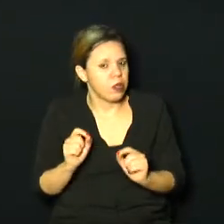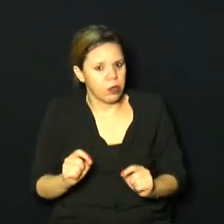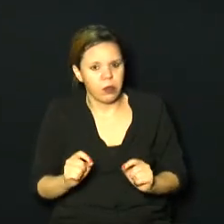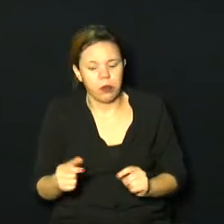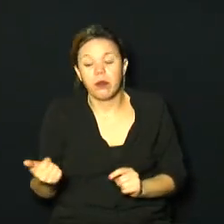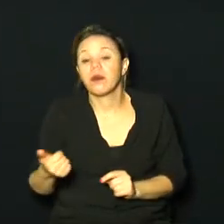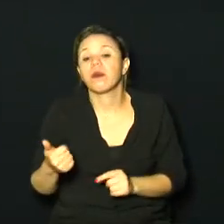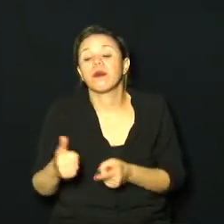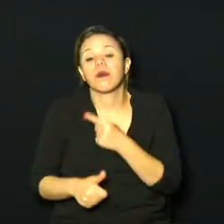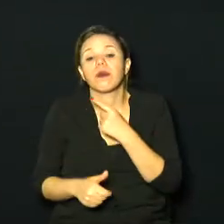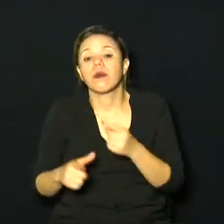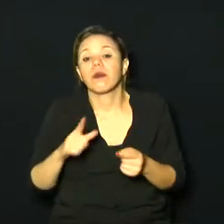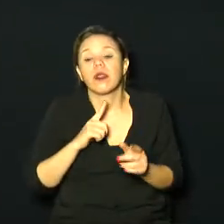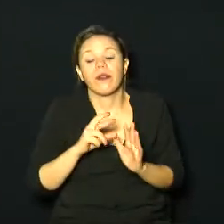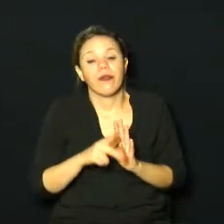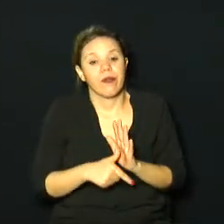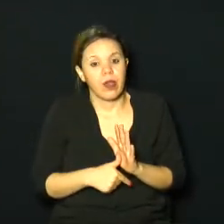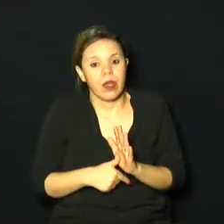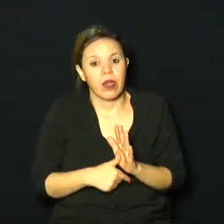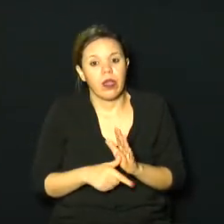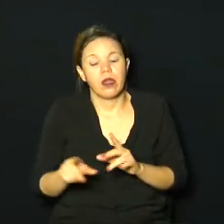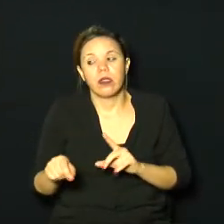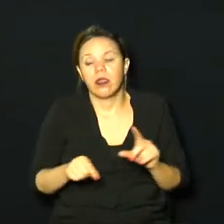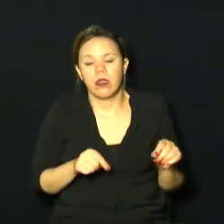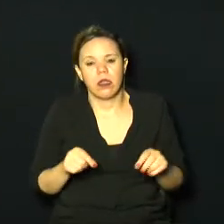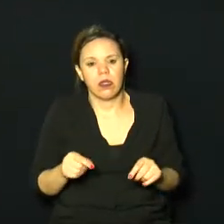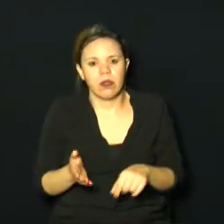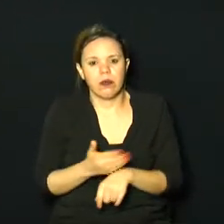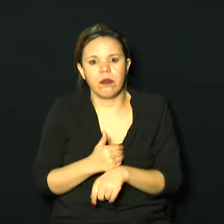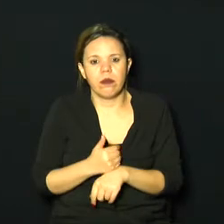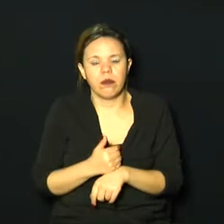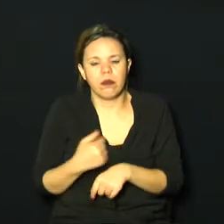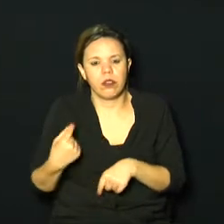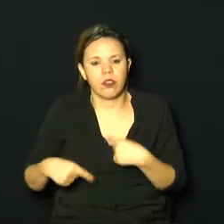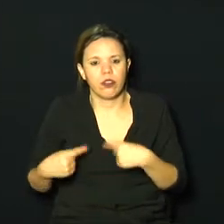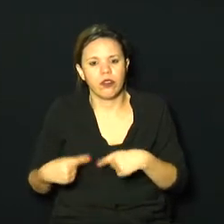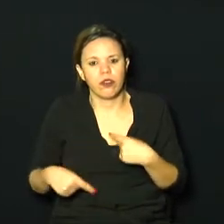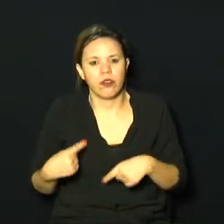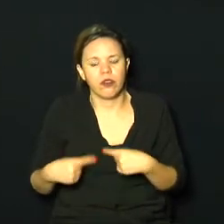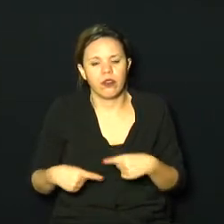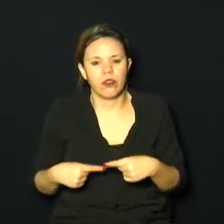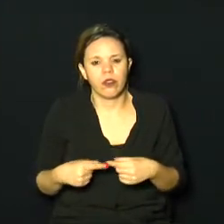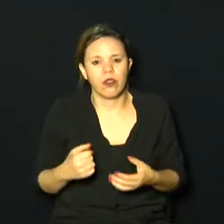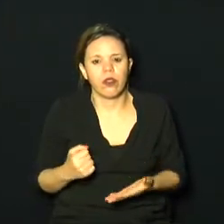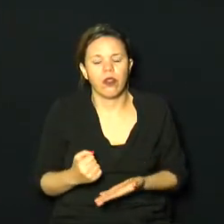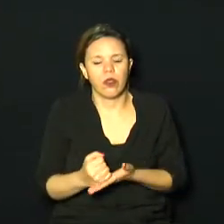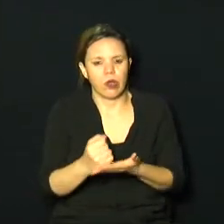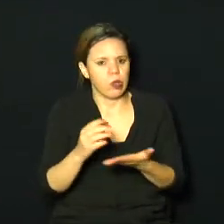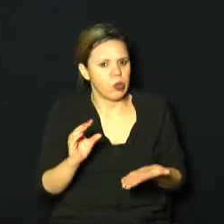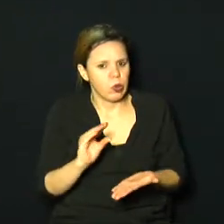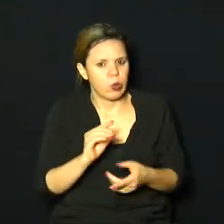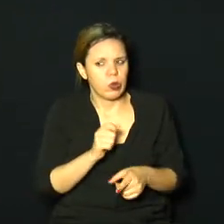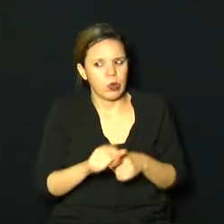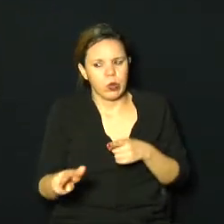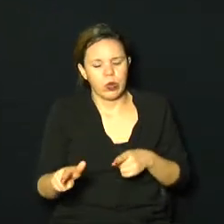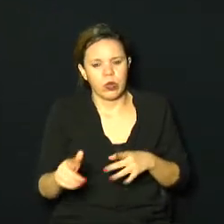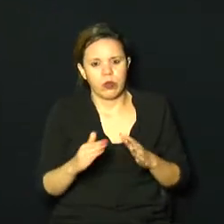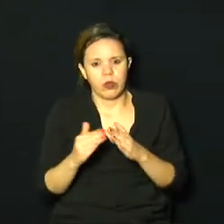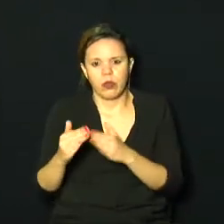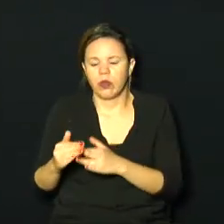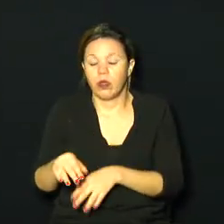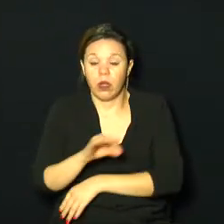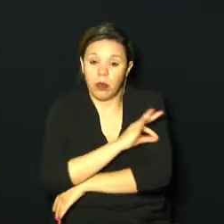primeiro, existe uma série de outras alternativas antes de se discutir o auxílio moradia. E se a prefeitura, e não